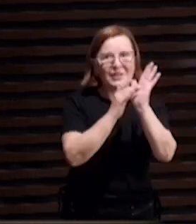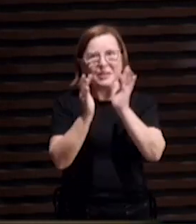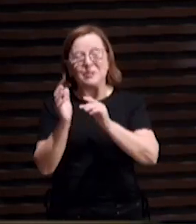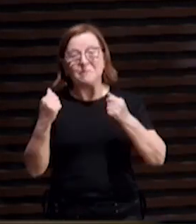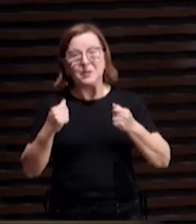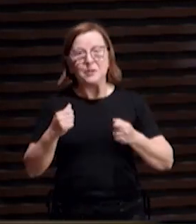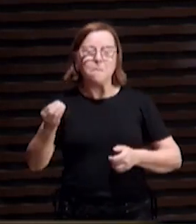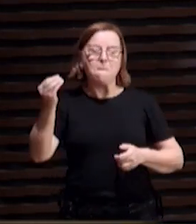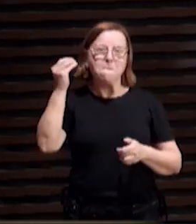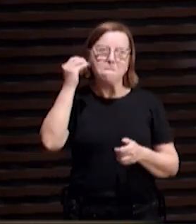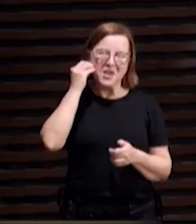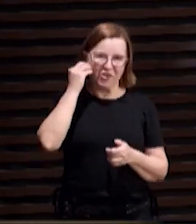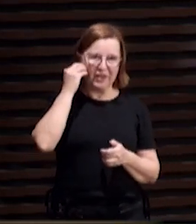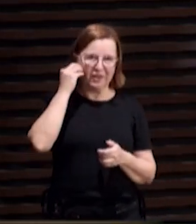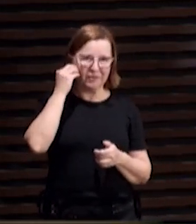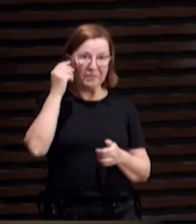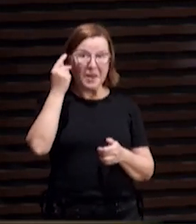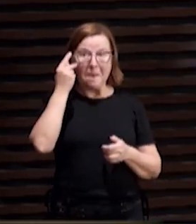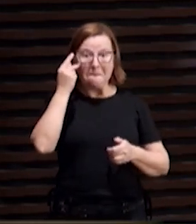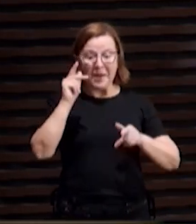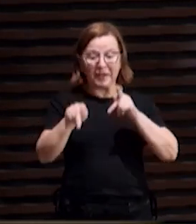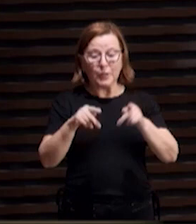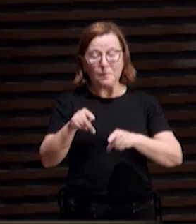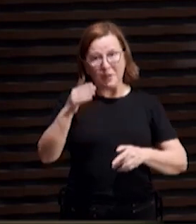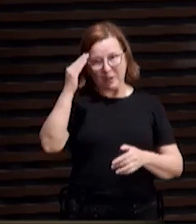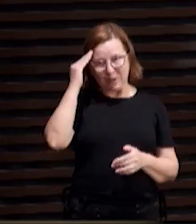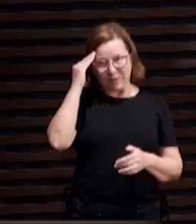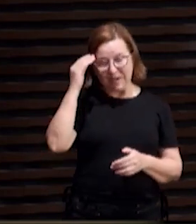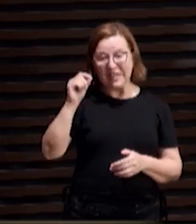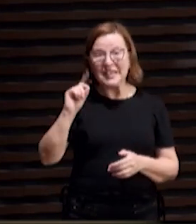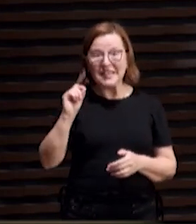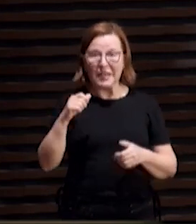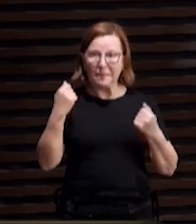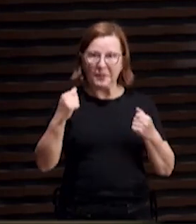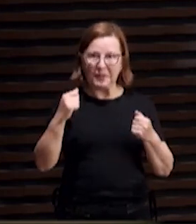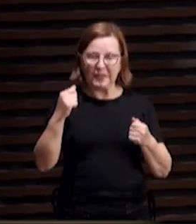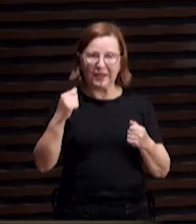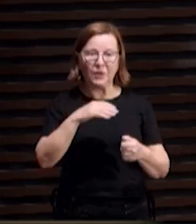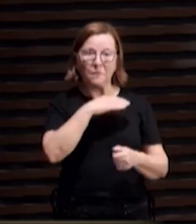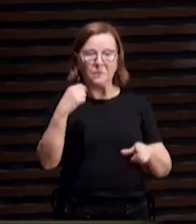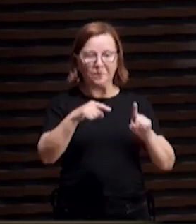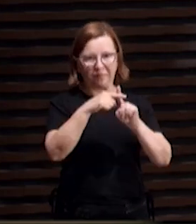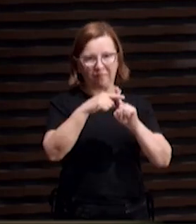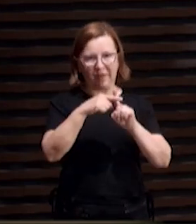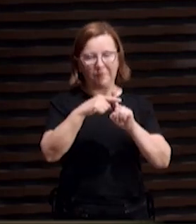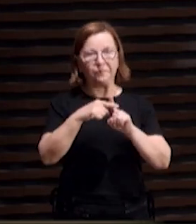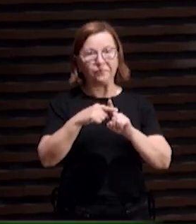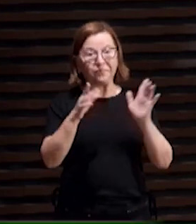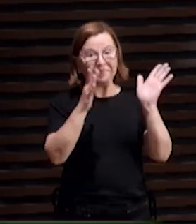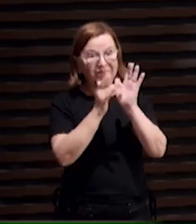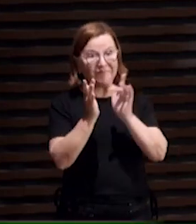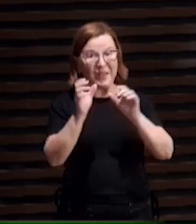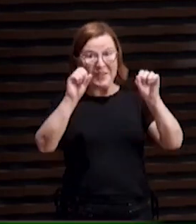deveria ir para a cruz. Irmãos, essa palavra, ele é o esplendor